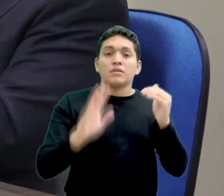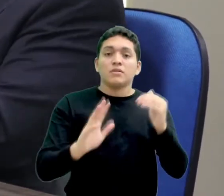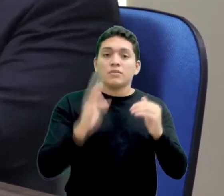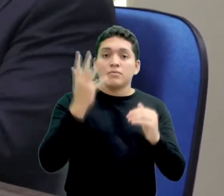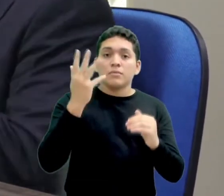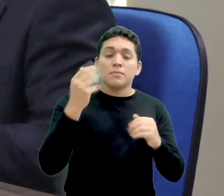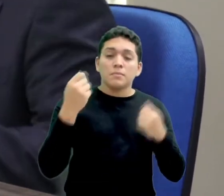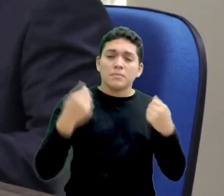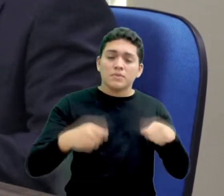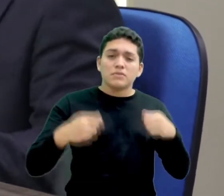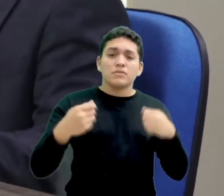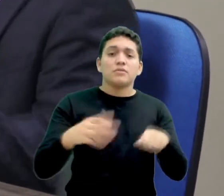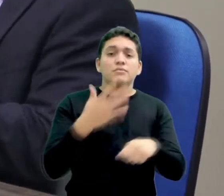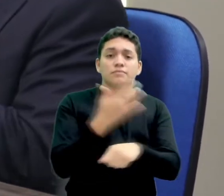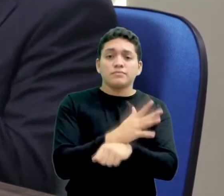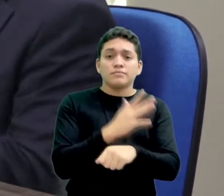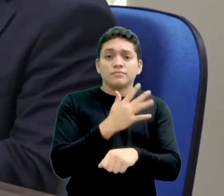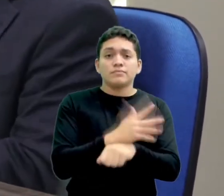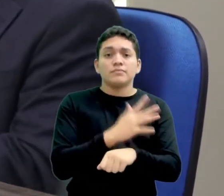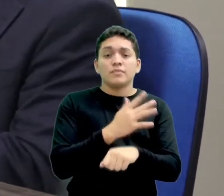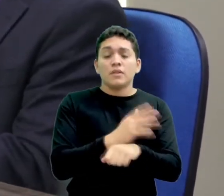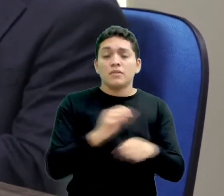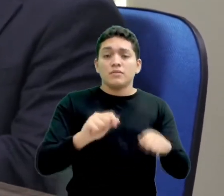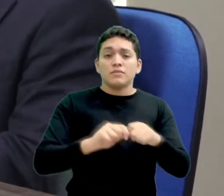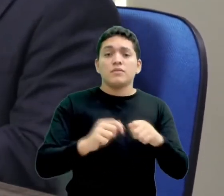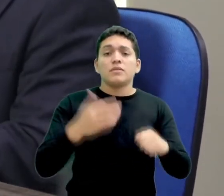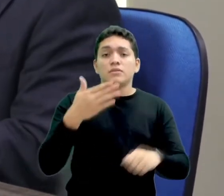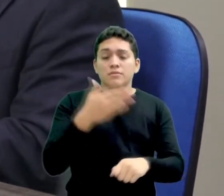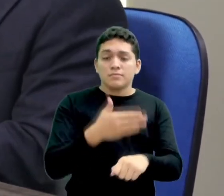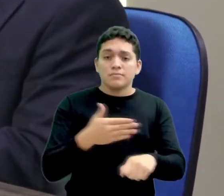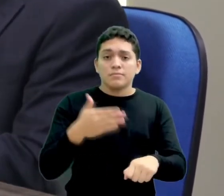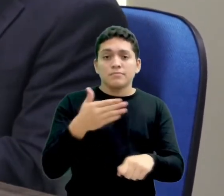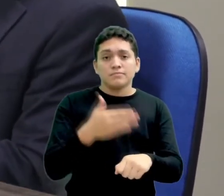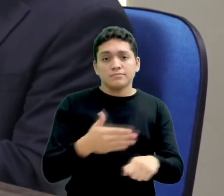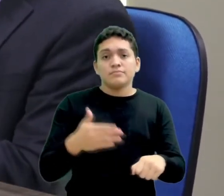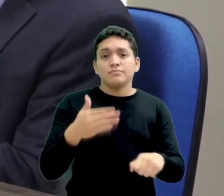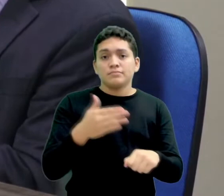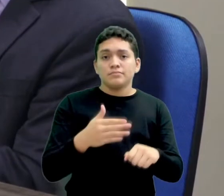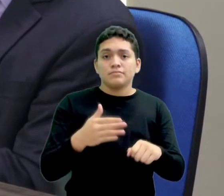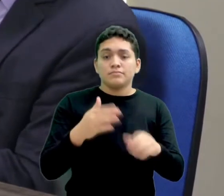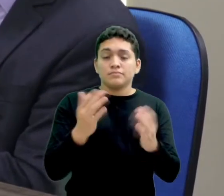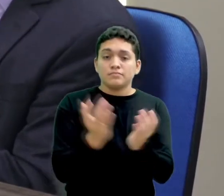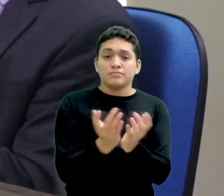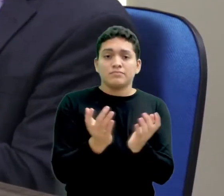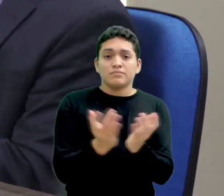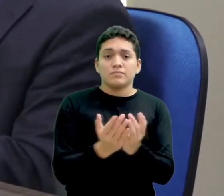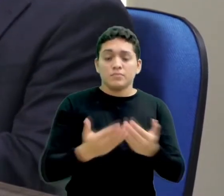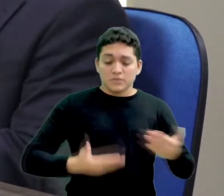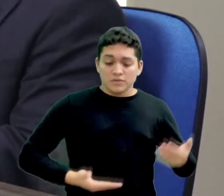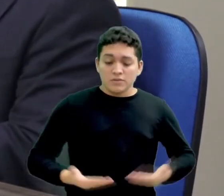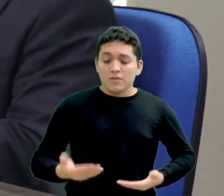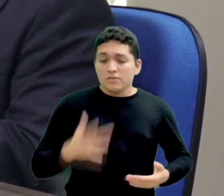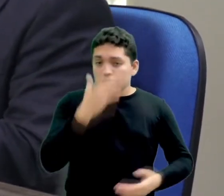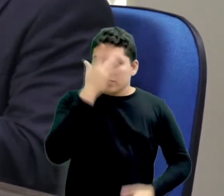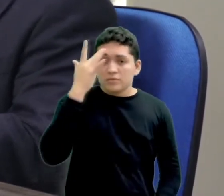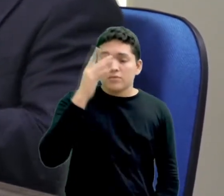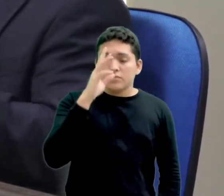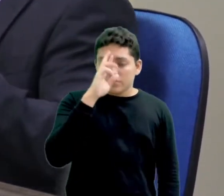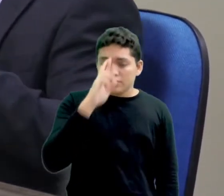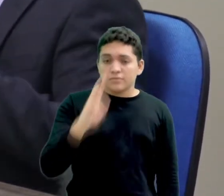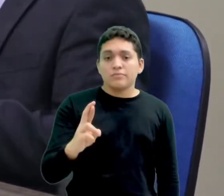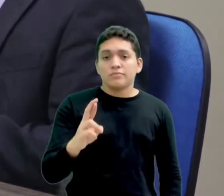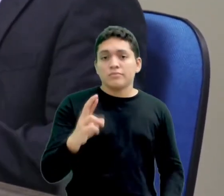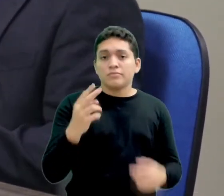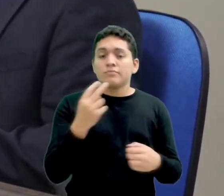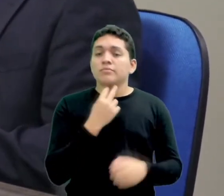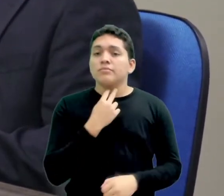ele precisa ser praticado, ele faz parte da esfera cristã. Ou seja, o servo do Senhor, ele não pode se eximir